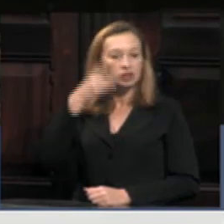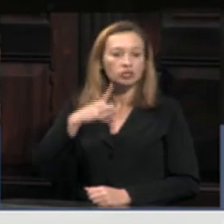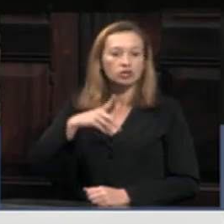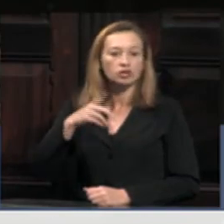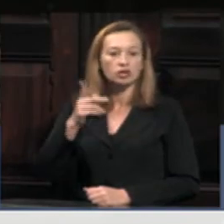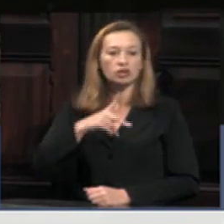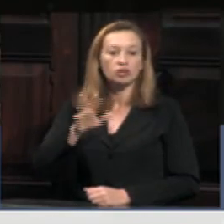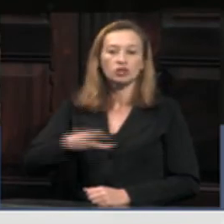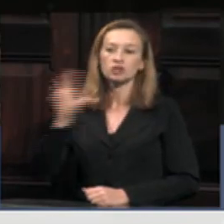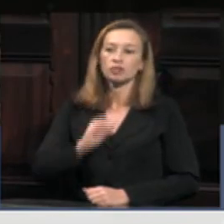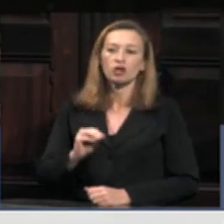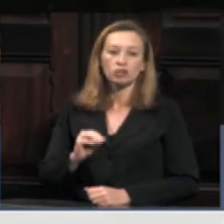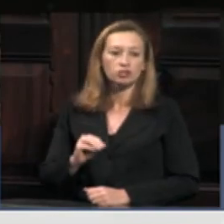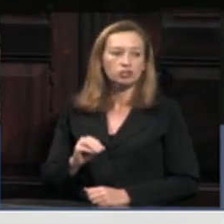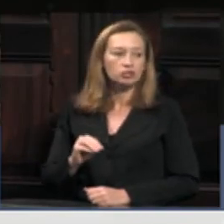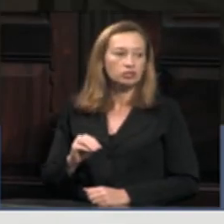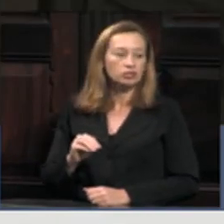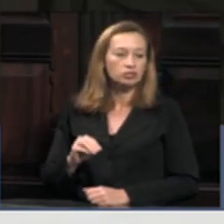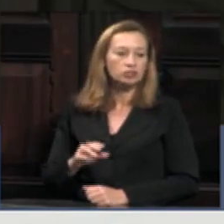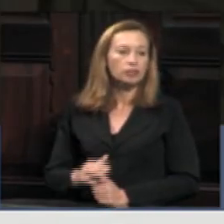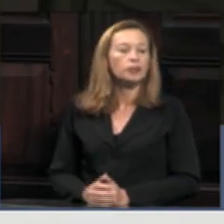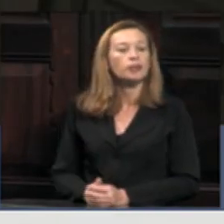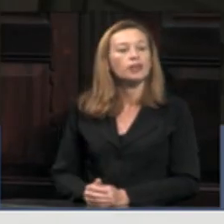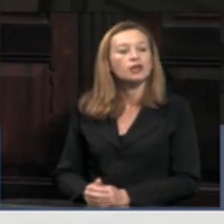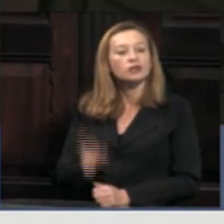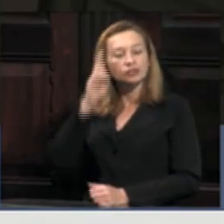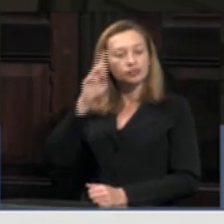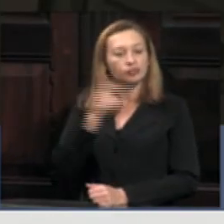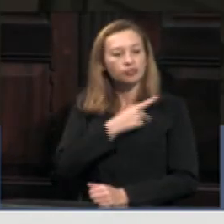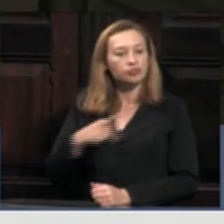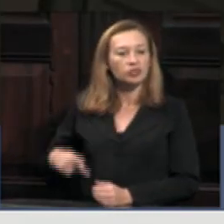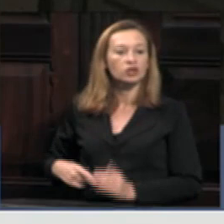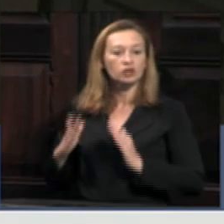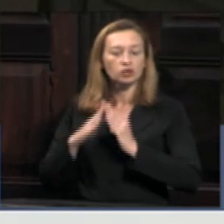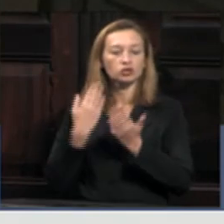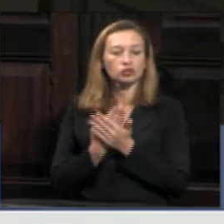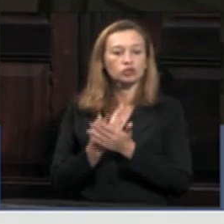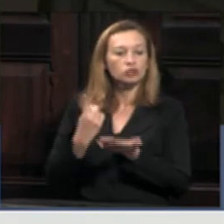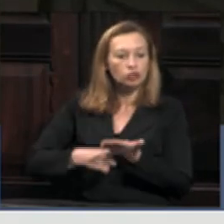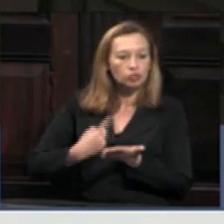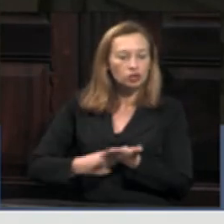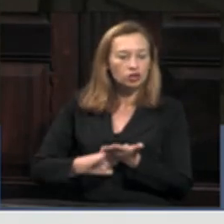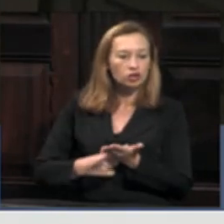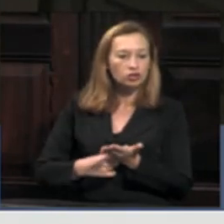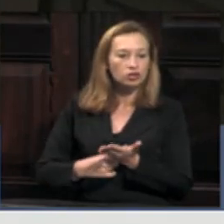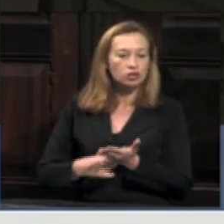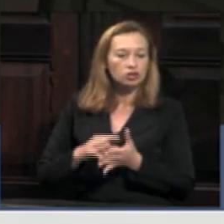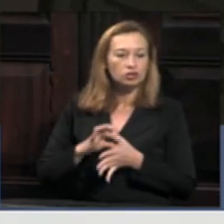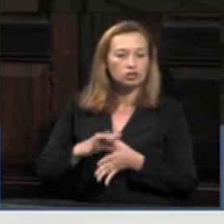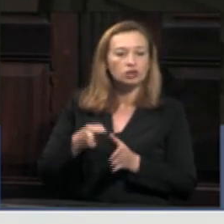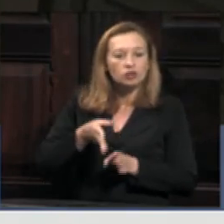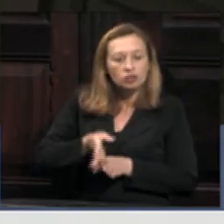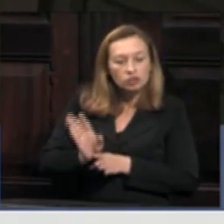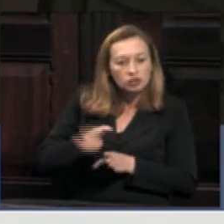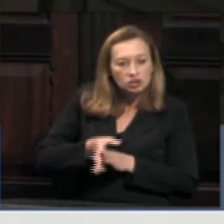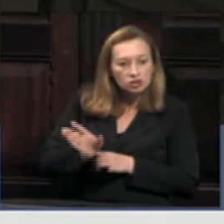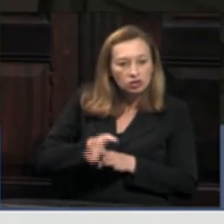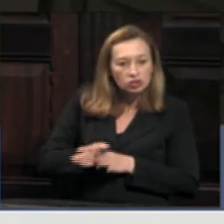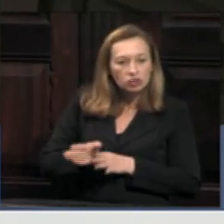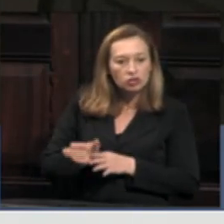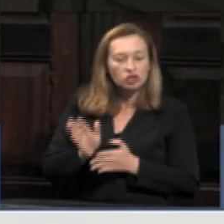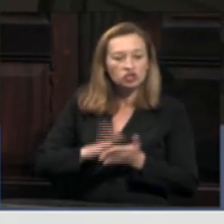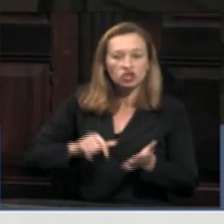Deputado Luiz Paulo. Senhor presidente, o Colégio de Líderes orientou o voto